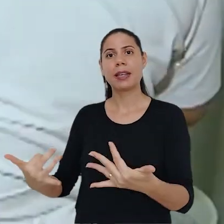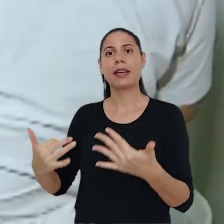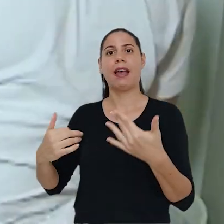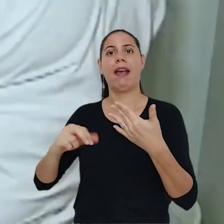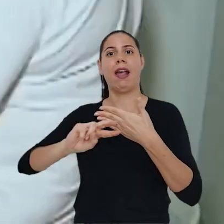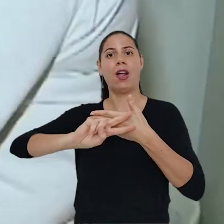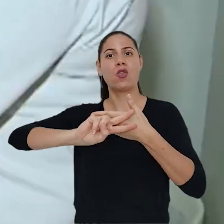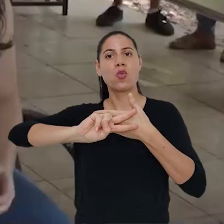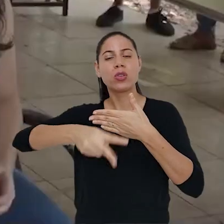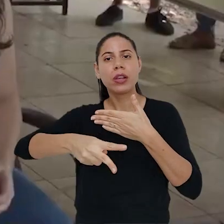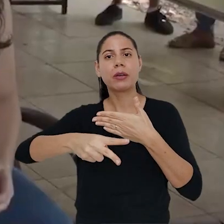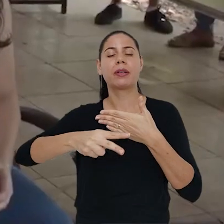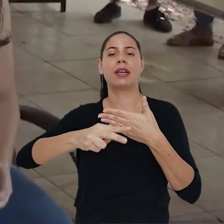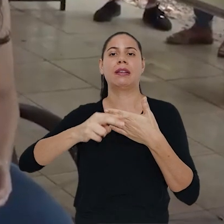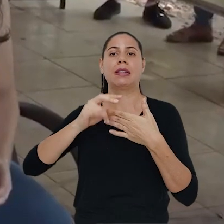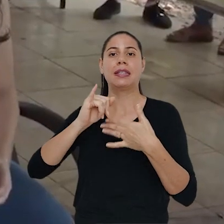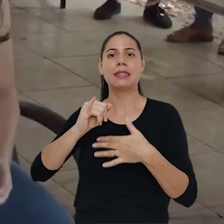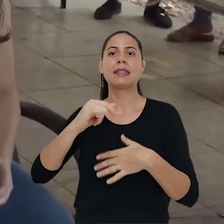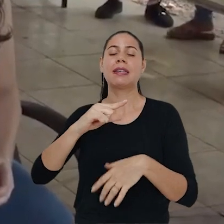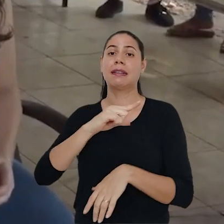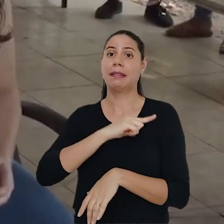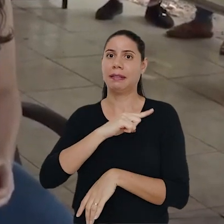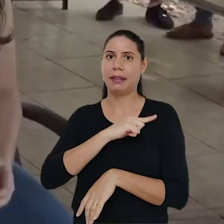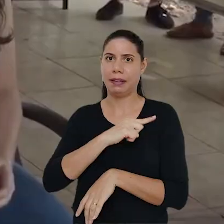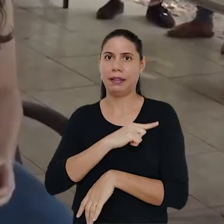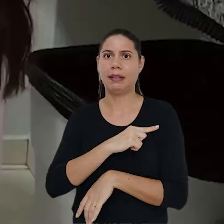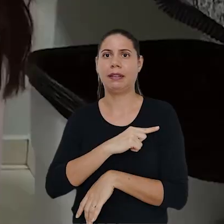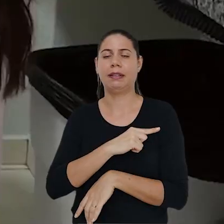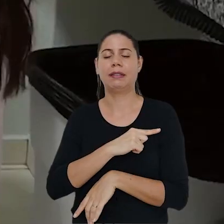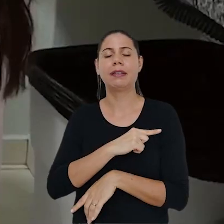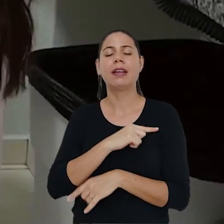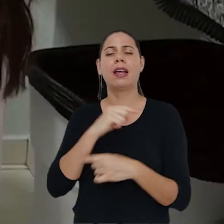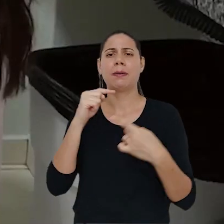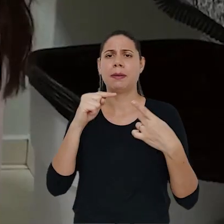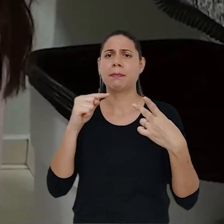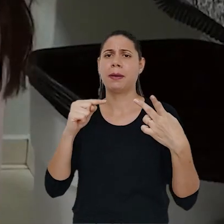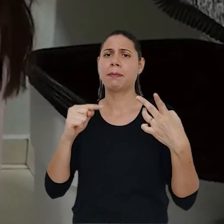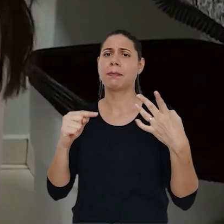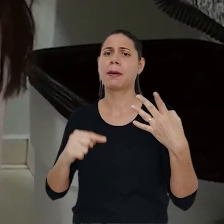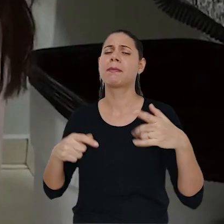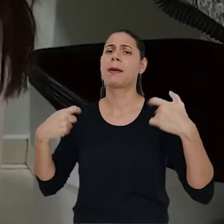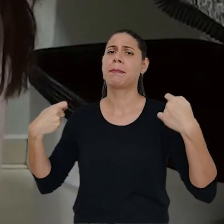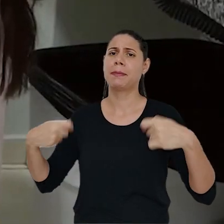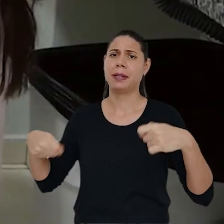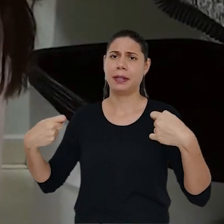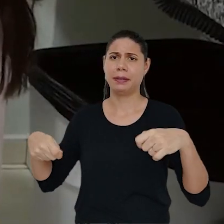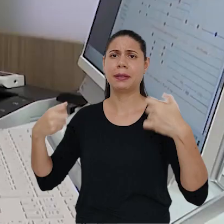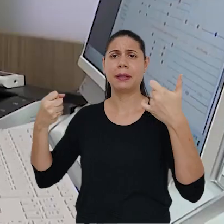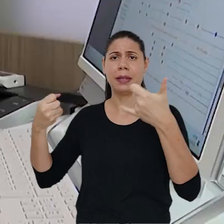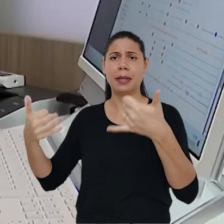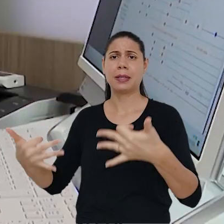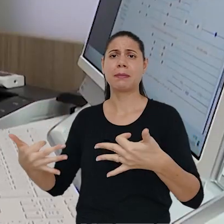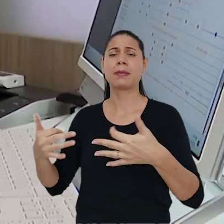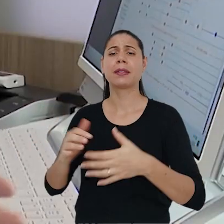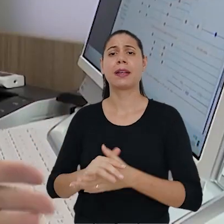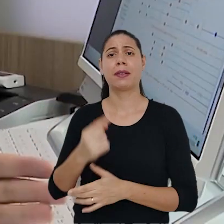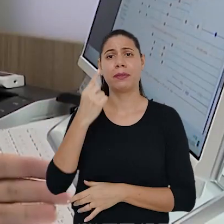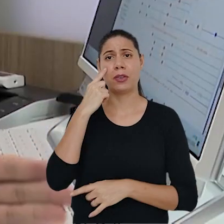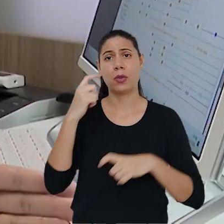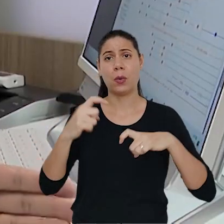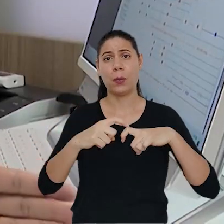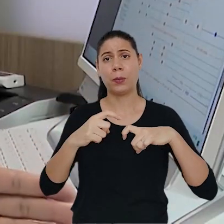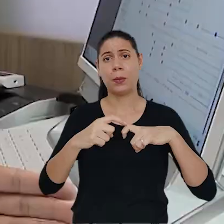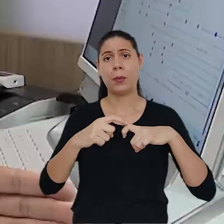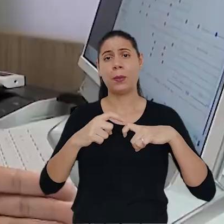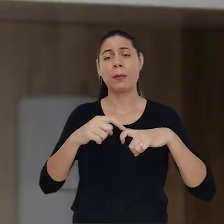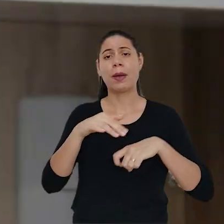os efeitos, as reações que podem ser causadas pela vacina, estão entre as medidas que devem ser tomadas, conforme explica o